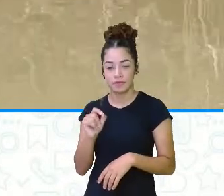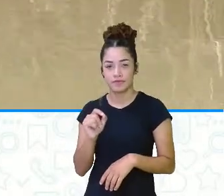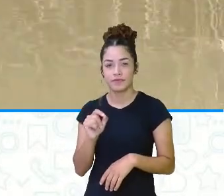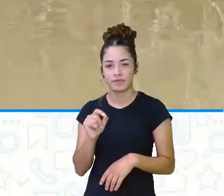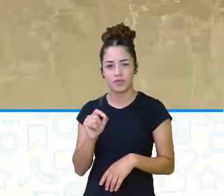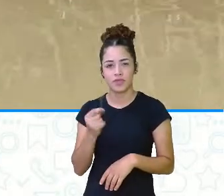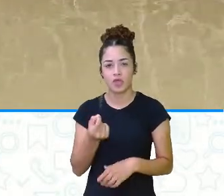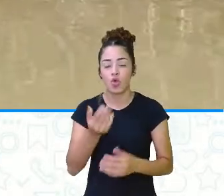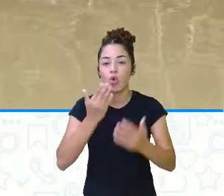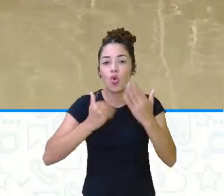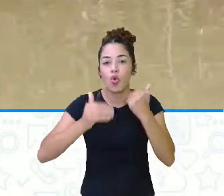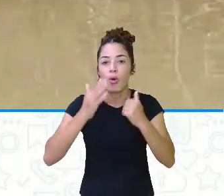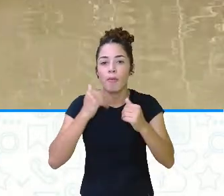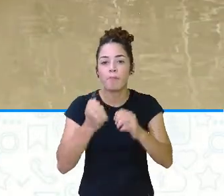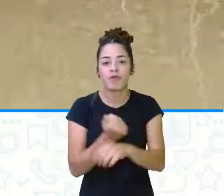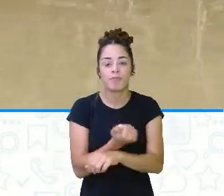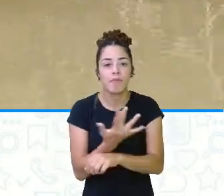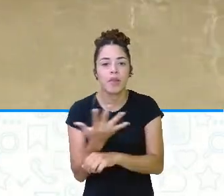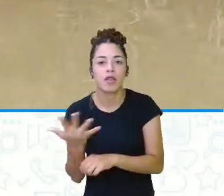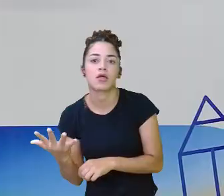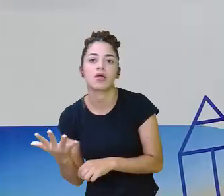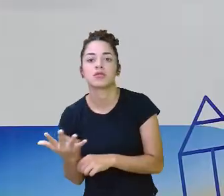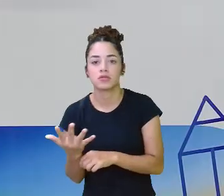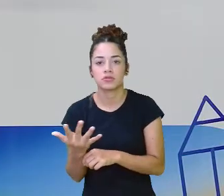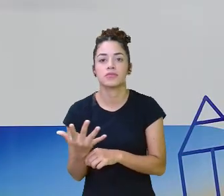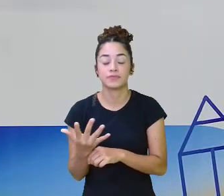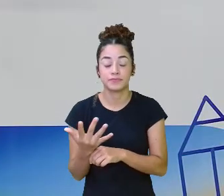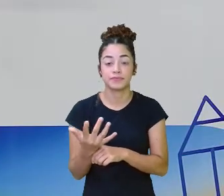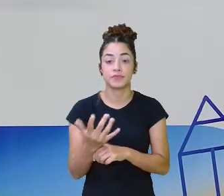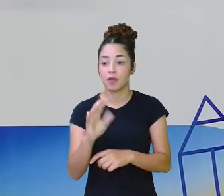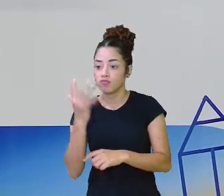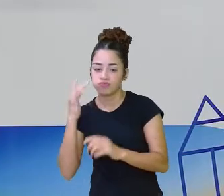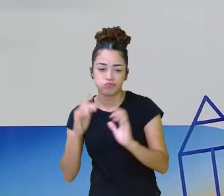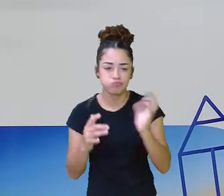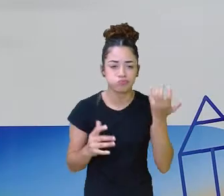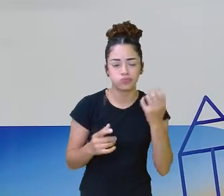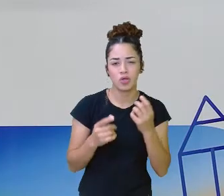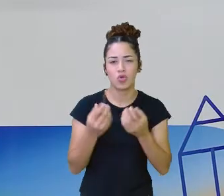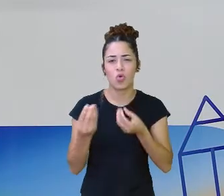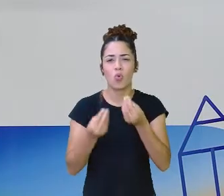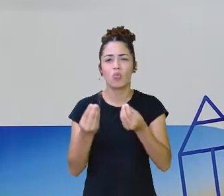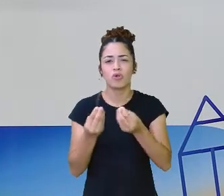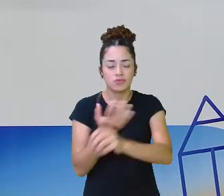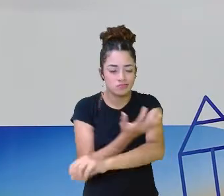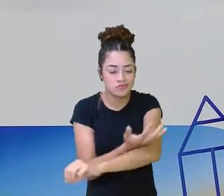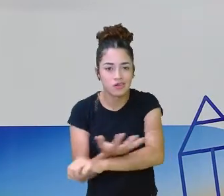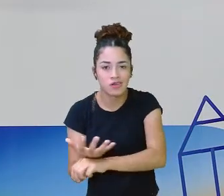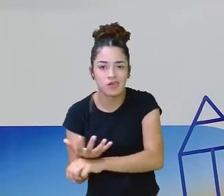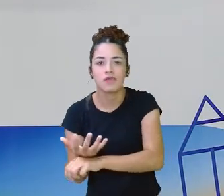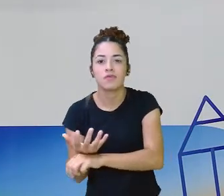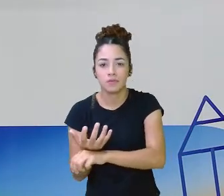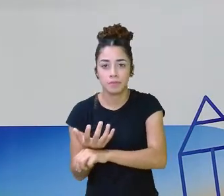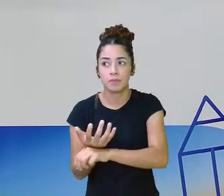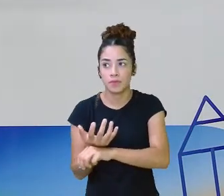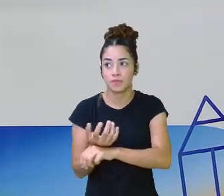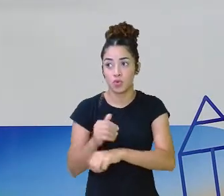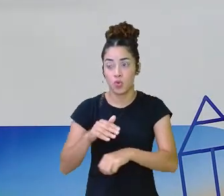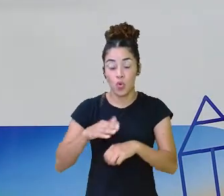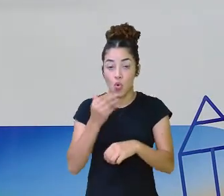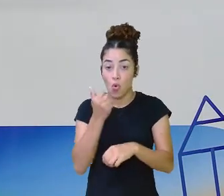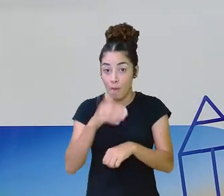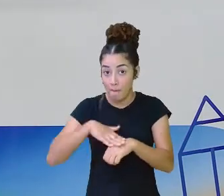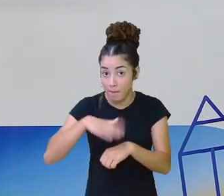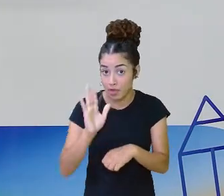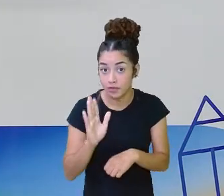são animais que comem plantas e geralmente ele come o que? Grama. É o alimento que ele mais come, que é a grama, tá